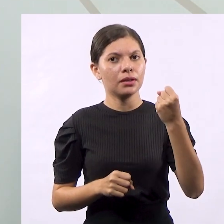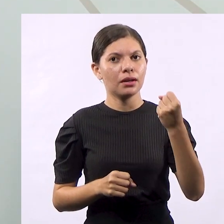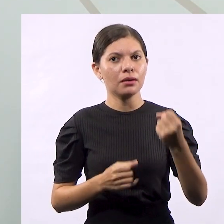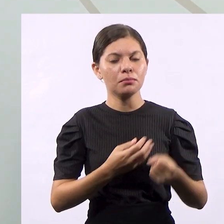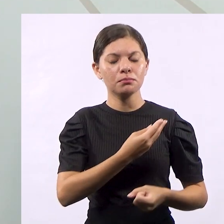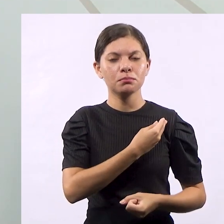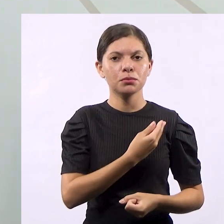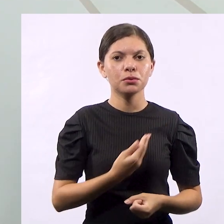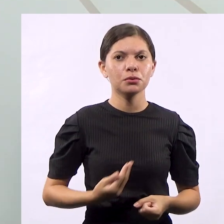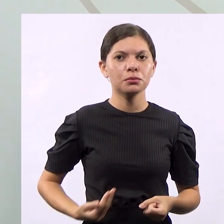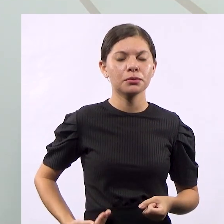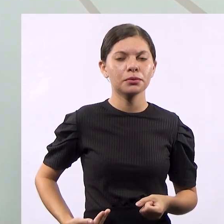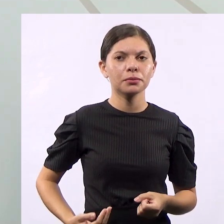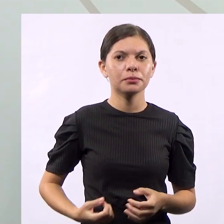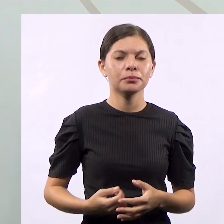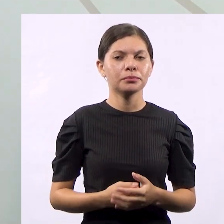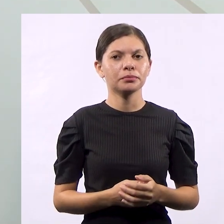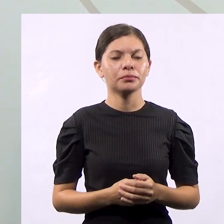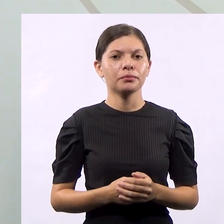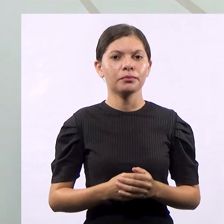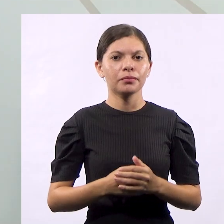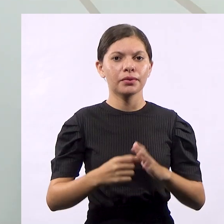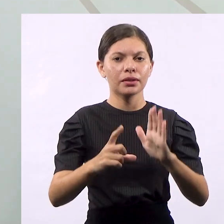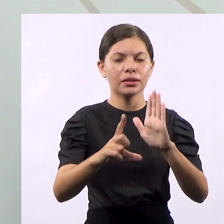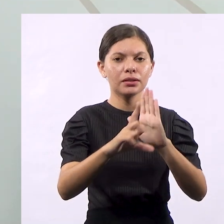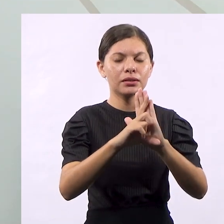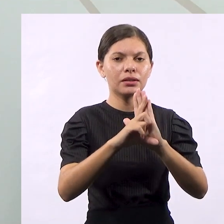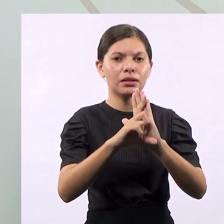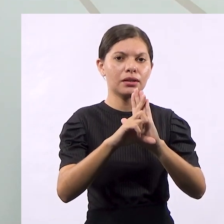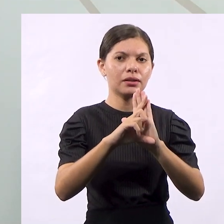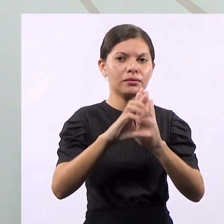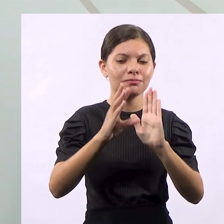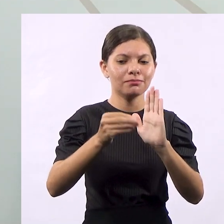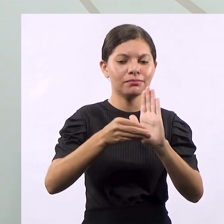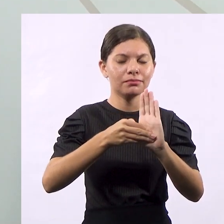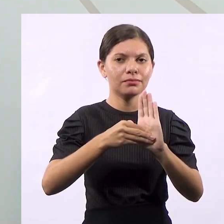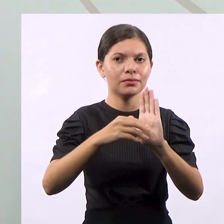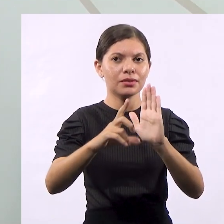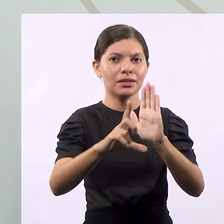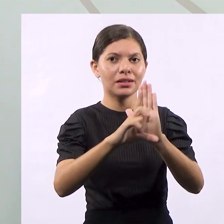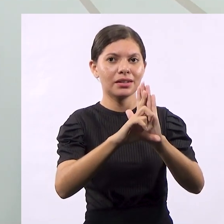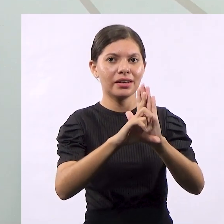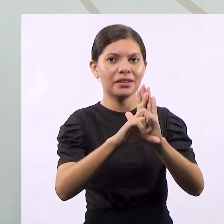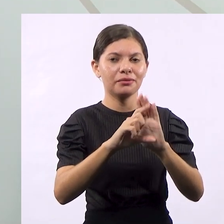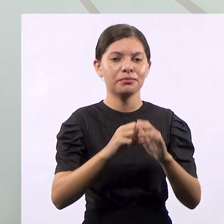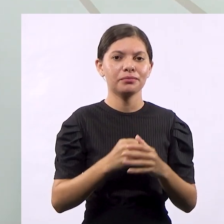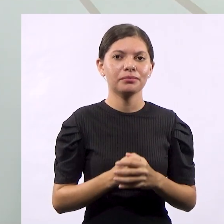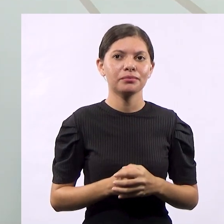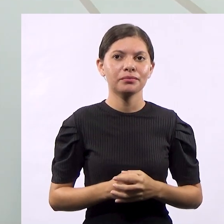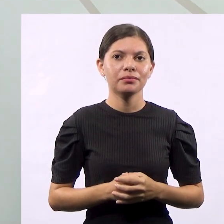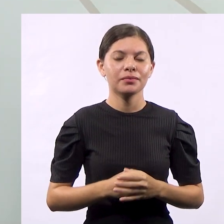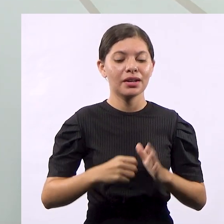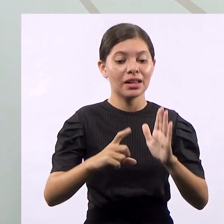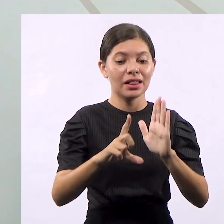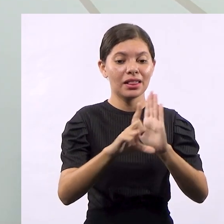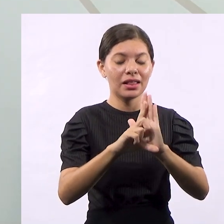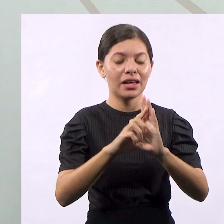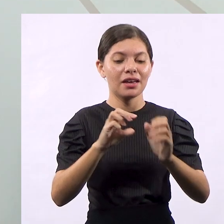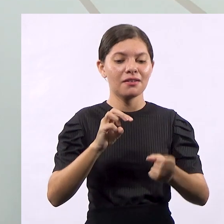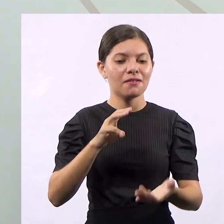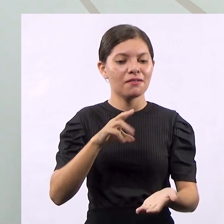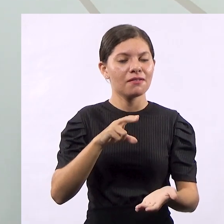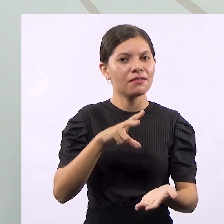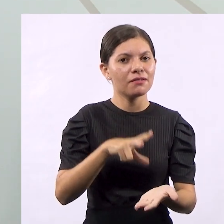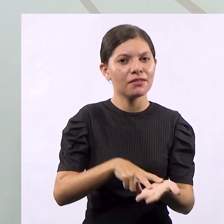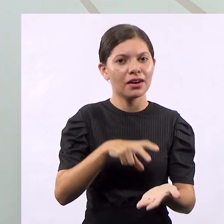públicos, após a promulgação dessa lei e tudo, eles implementem essa lei. Então, essa lei ela tem que ser